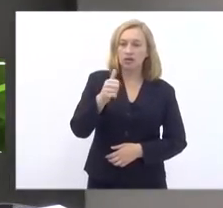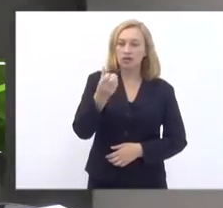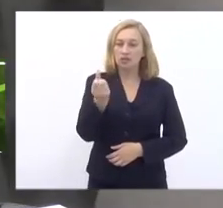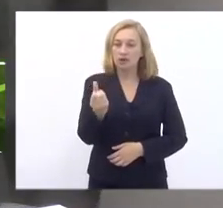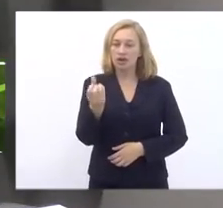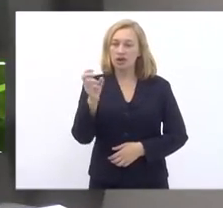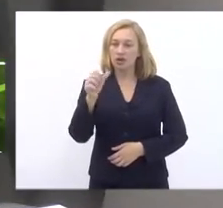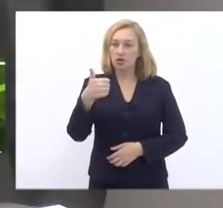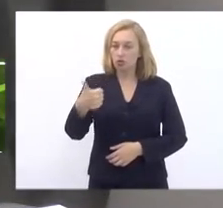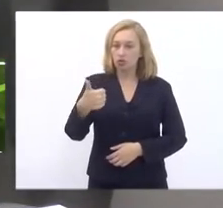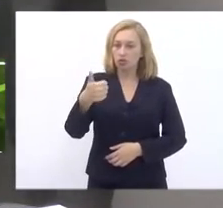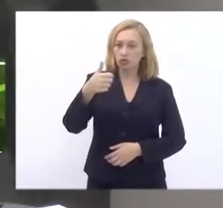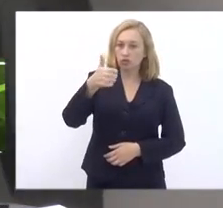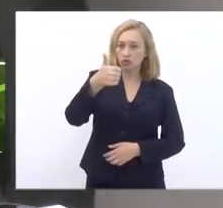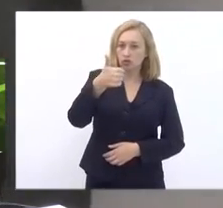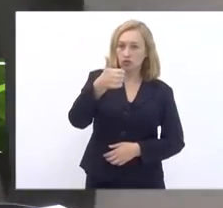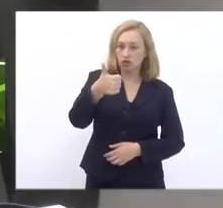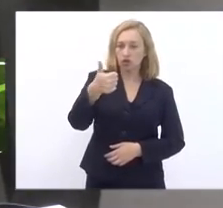28/12/20.